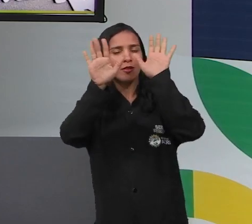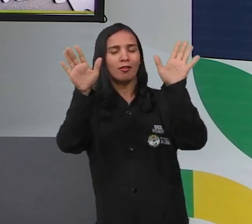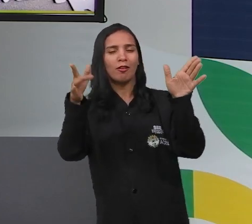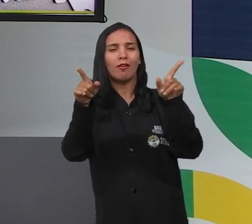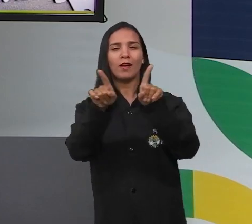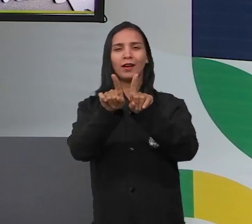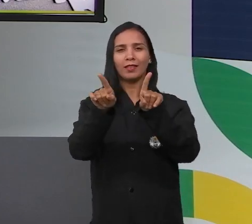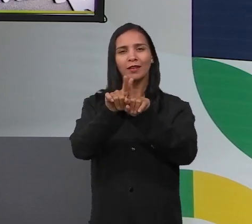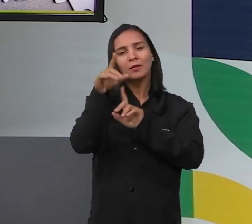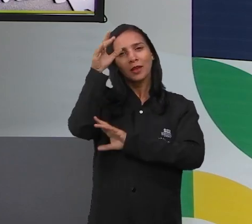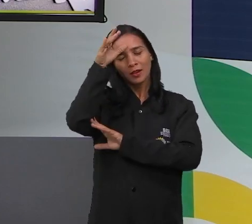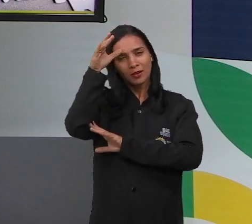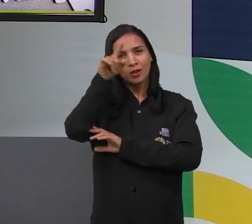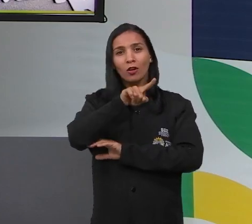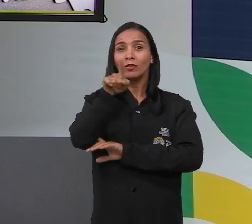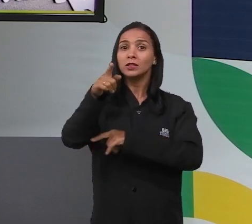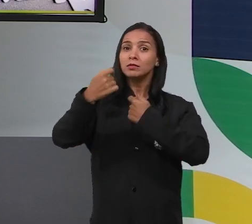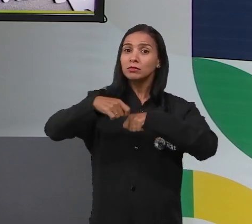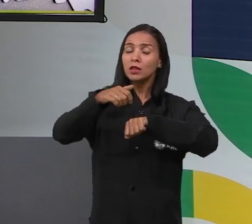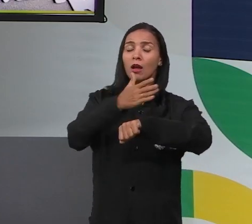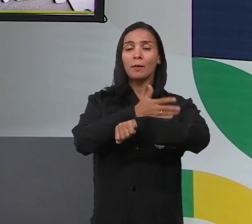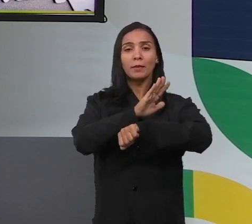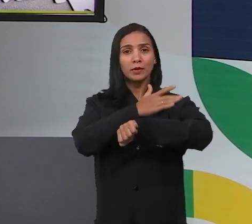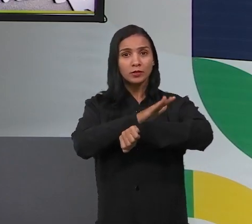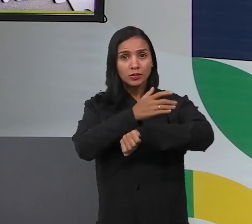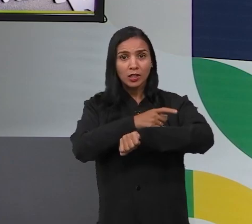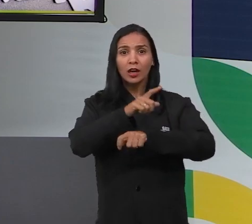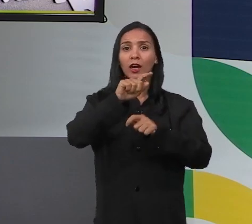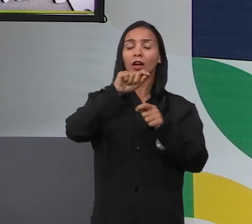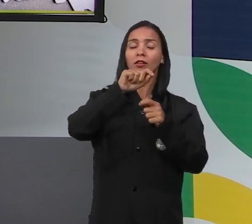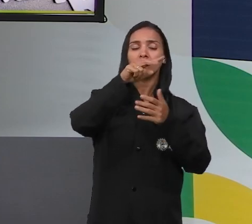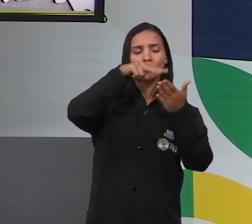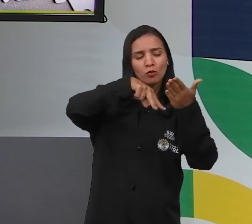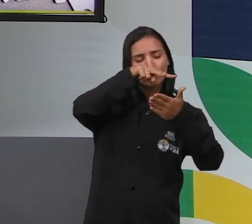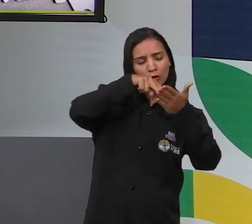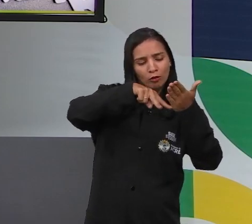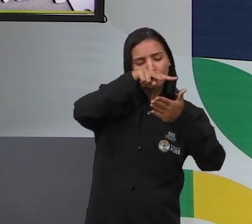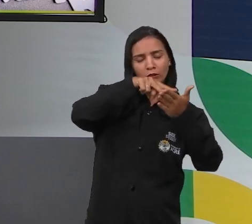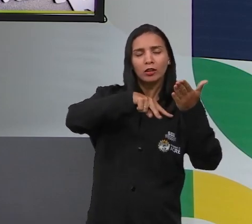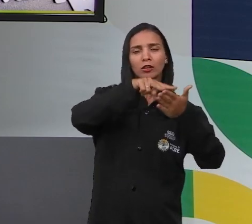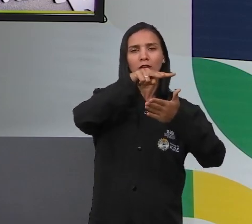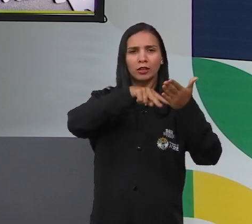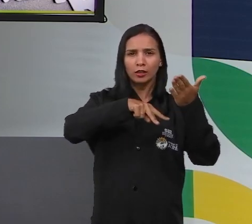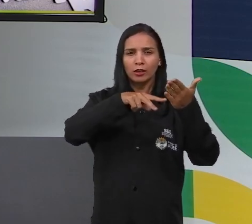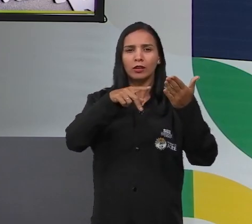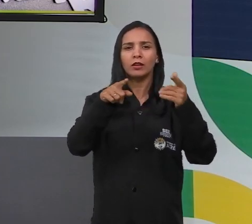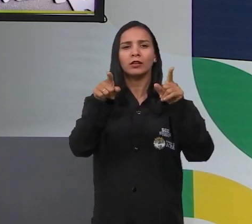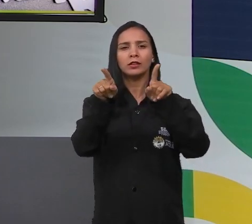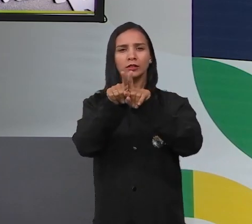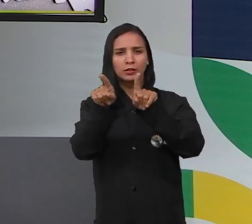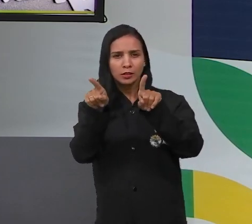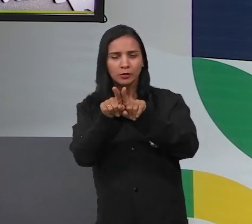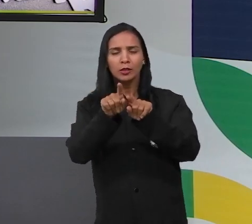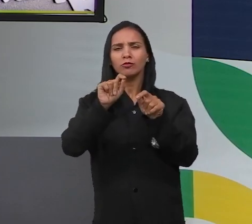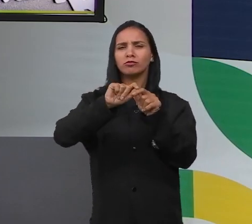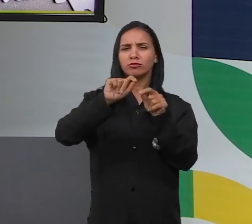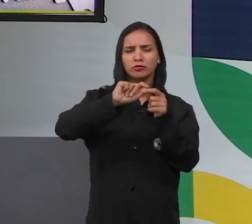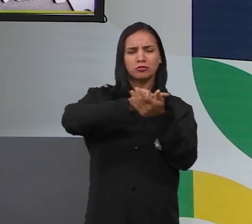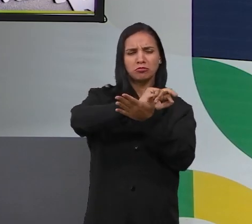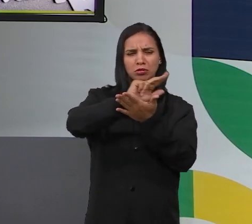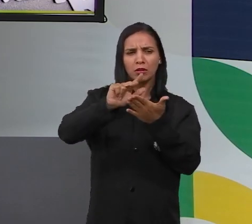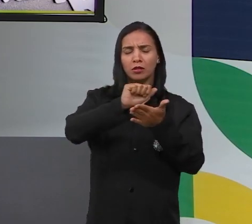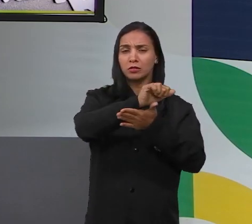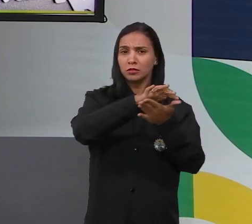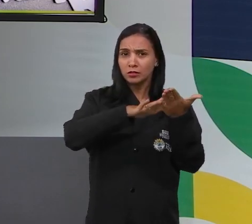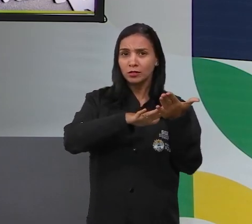compreender, você deve estar exercitando com a sua leitura, com vários tipos de atividades, e